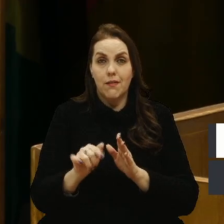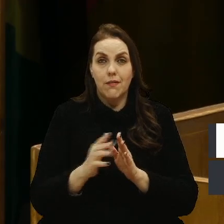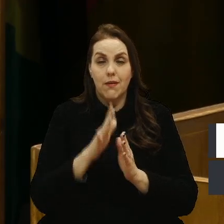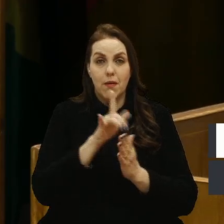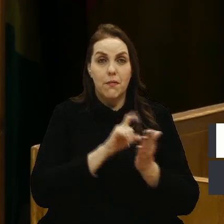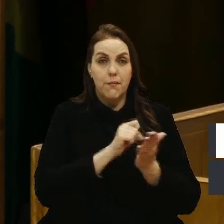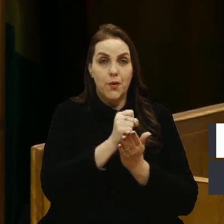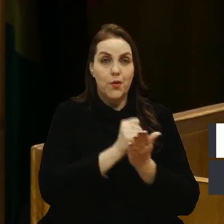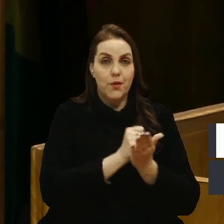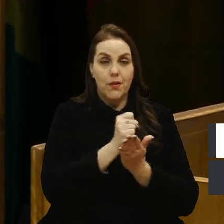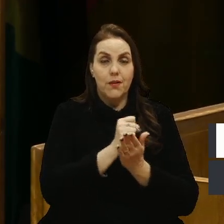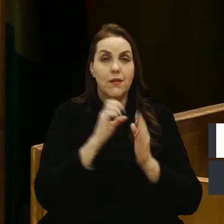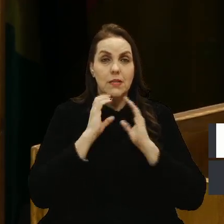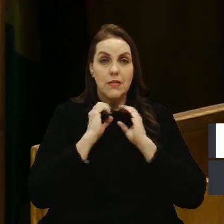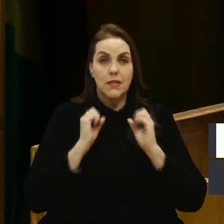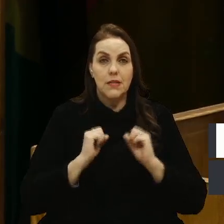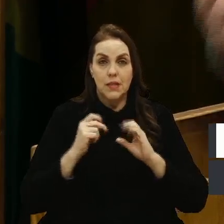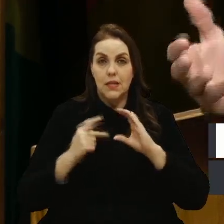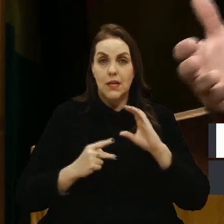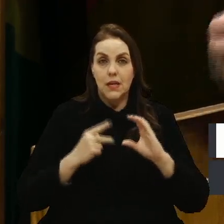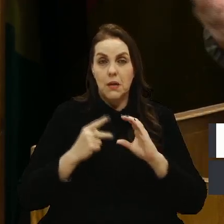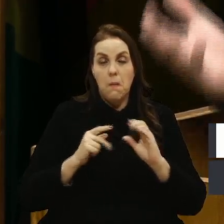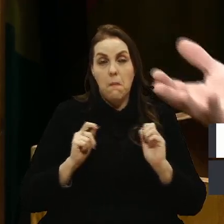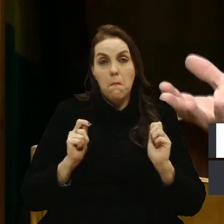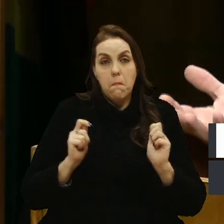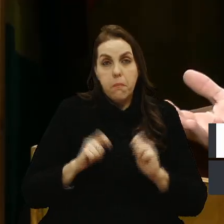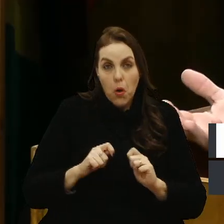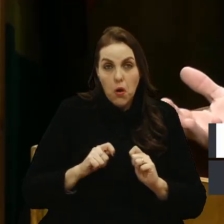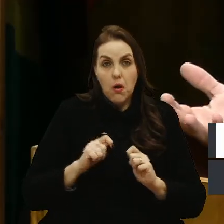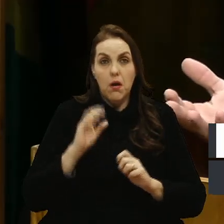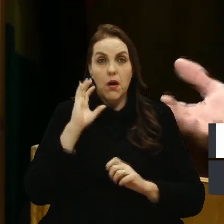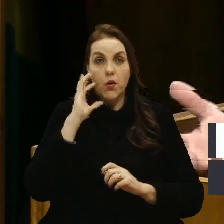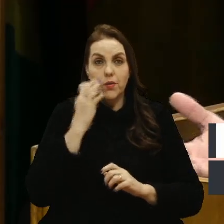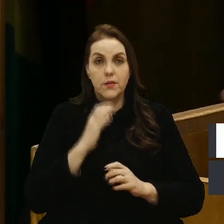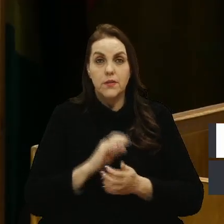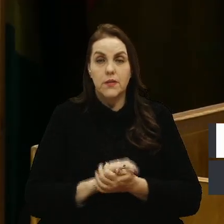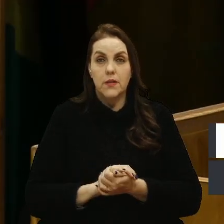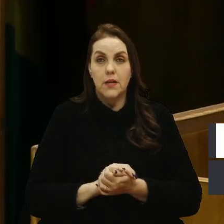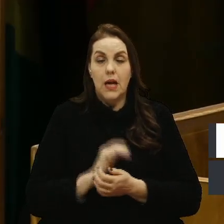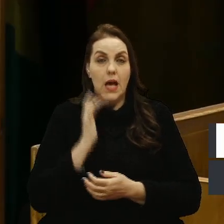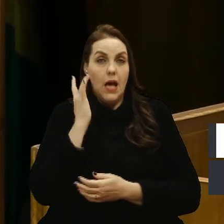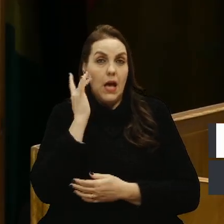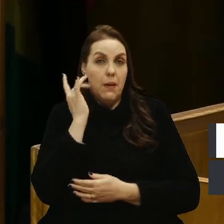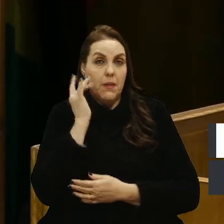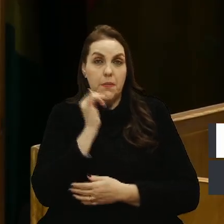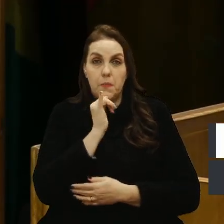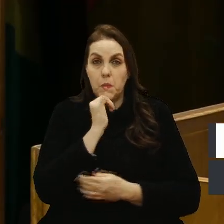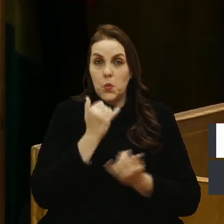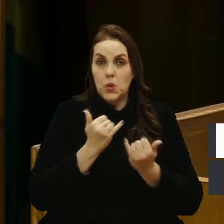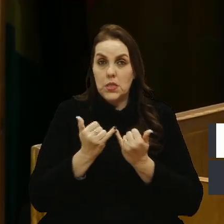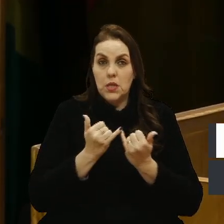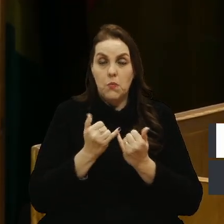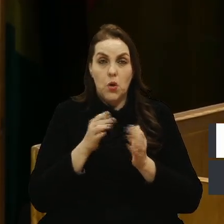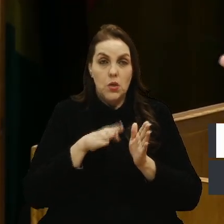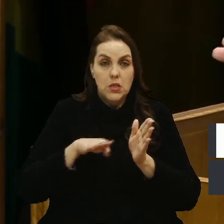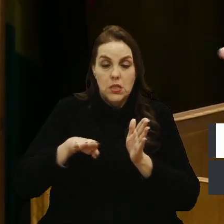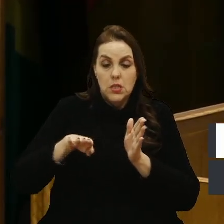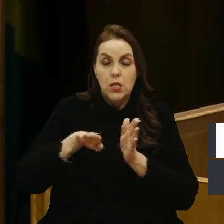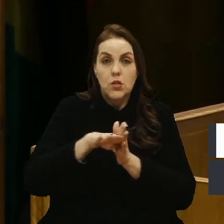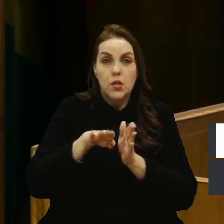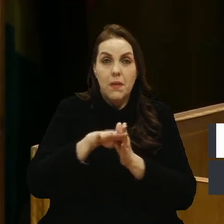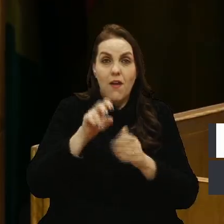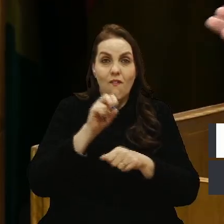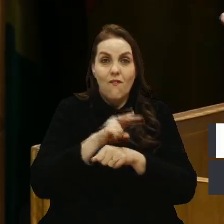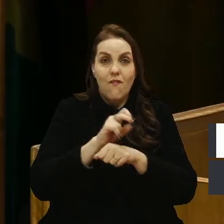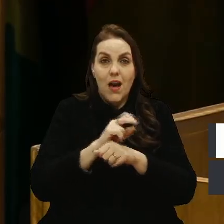à Secretaria da Câmara um possível fato de alguém. Amanhã eu posso estacionar numa vaga que não é